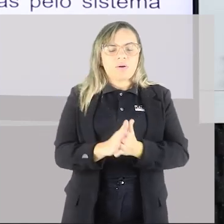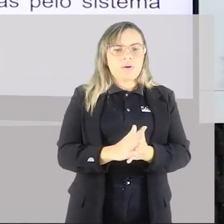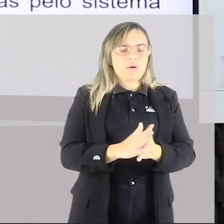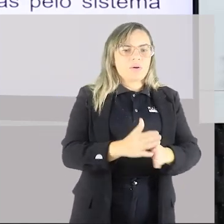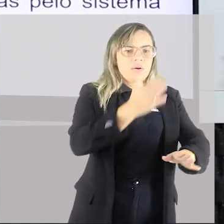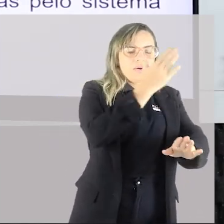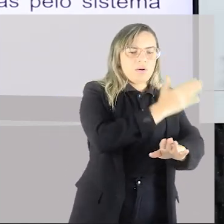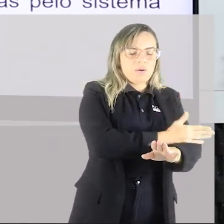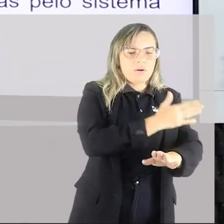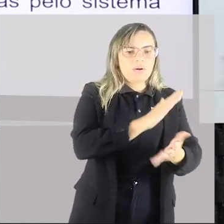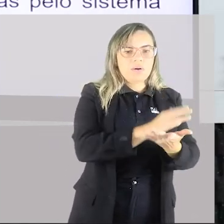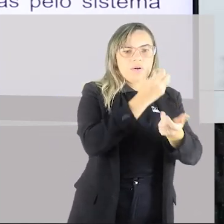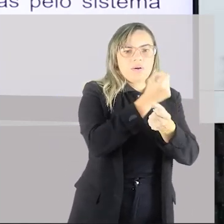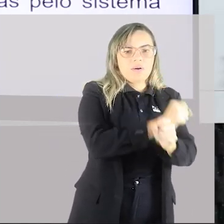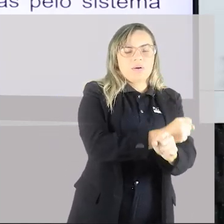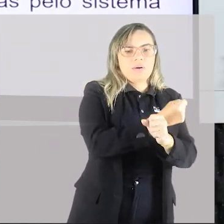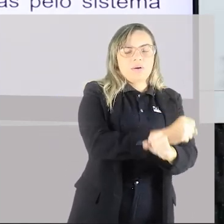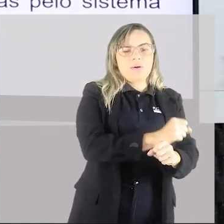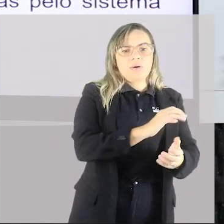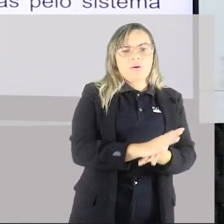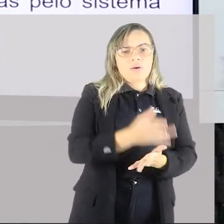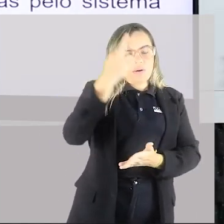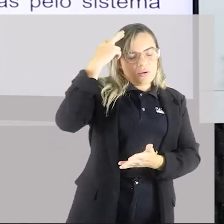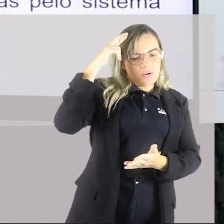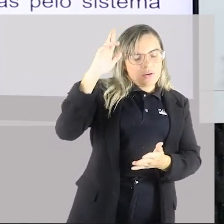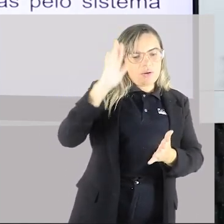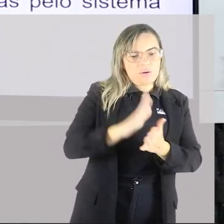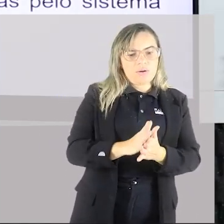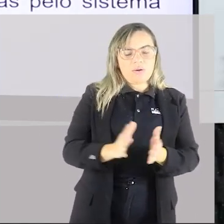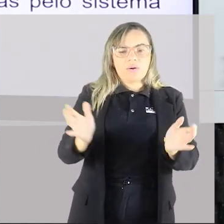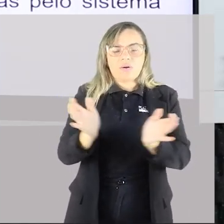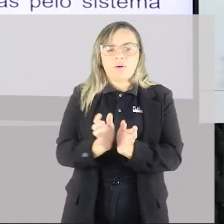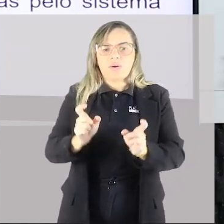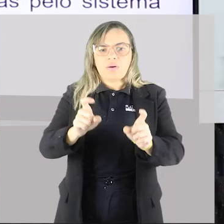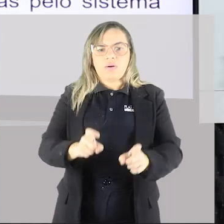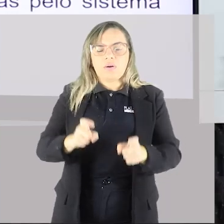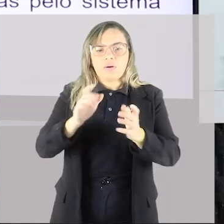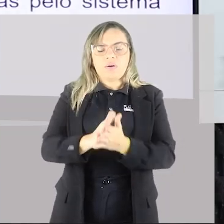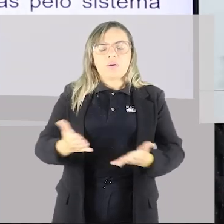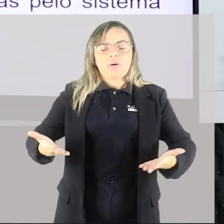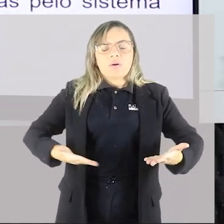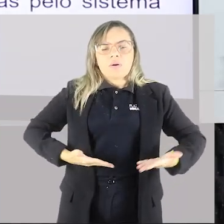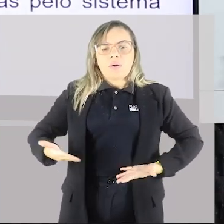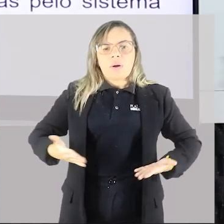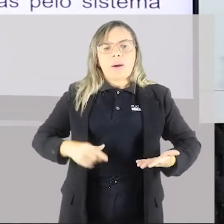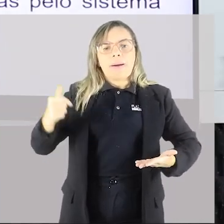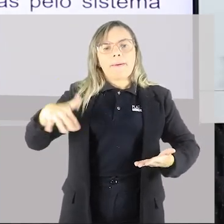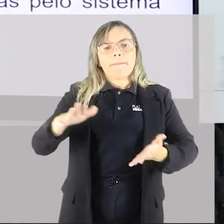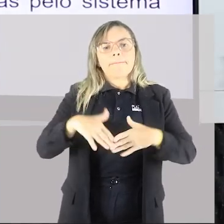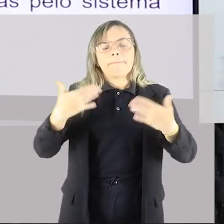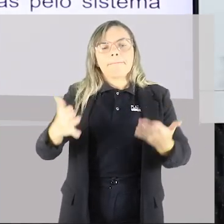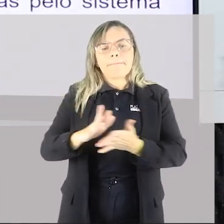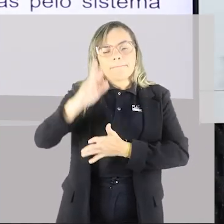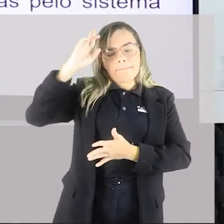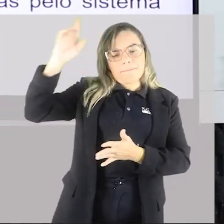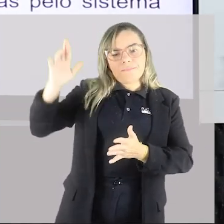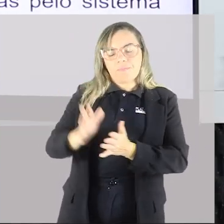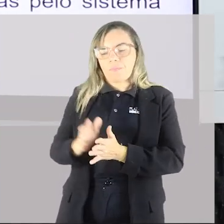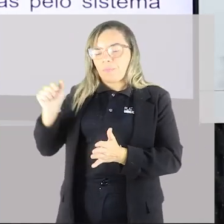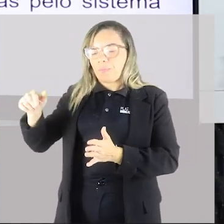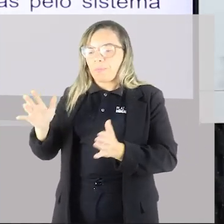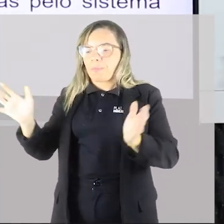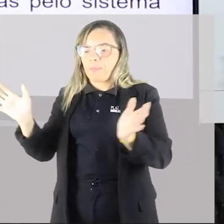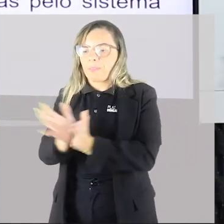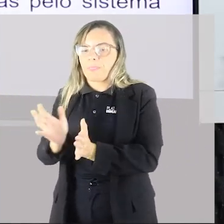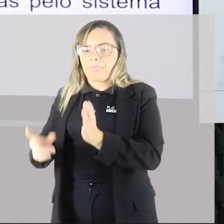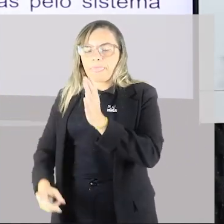temos escravo e senhor, no mundo feudal, servo e senhor, e no mundo capitalista,